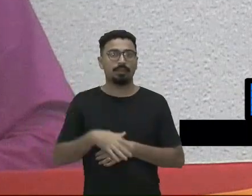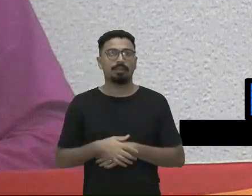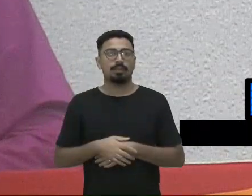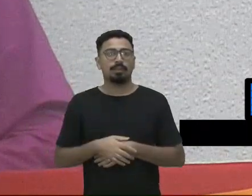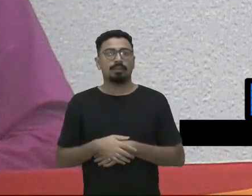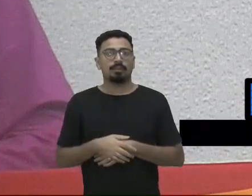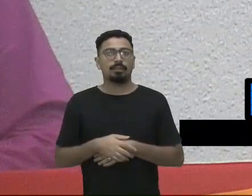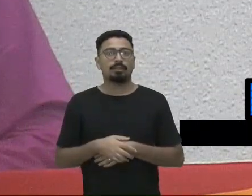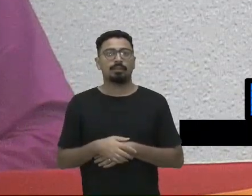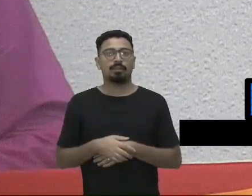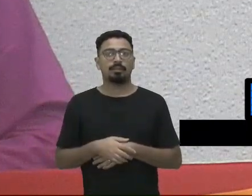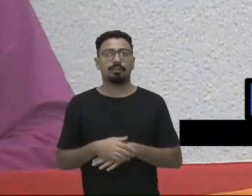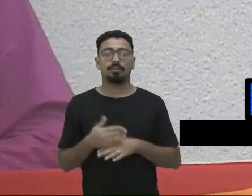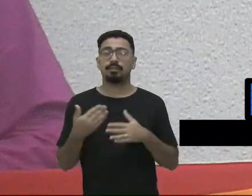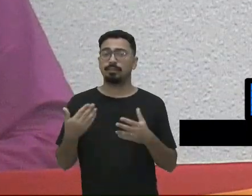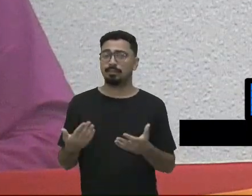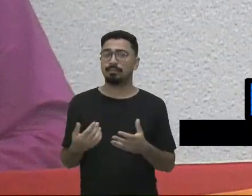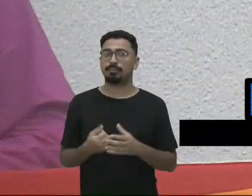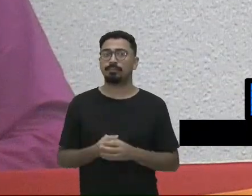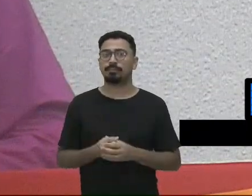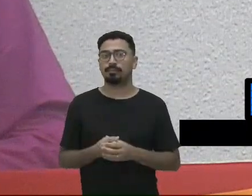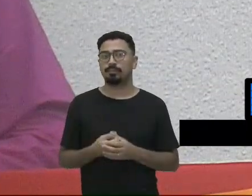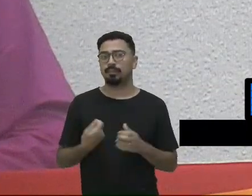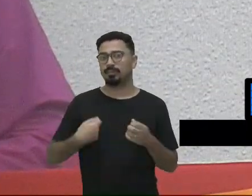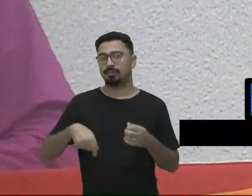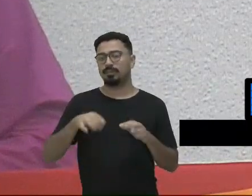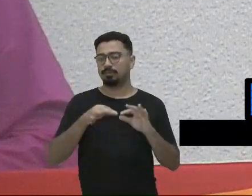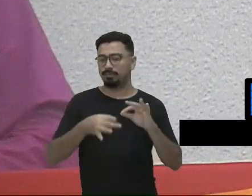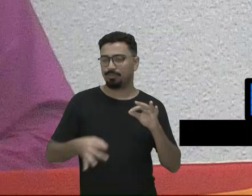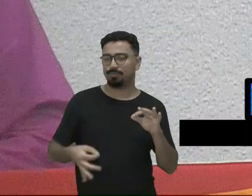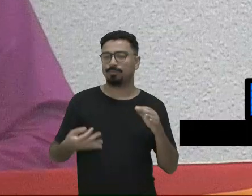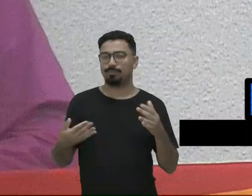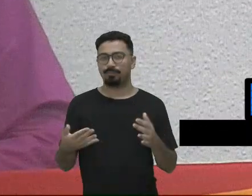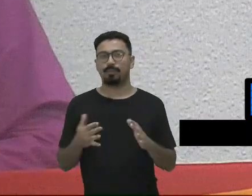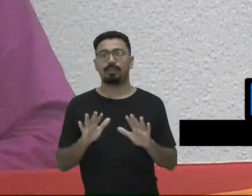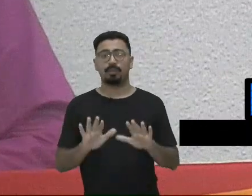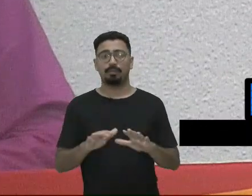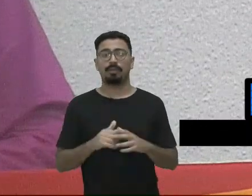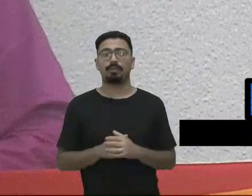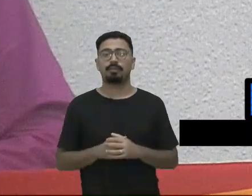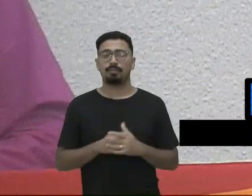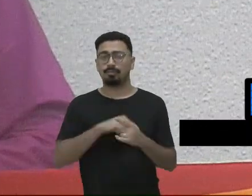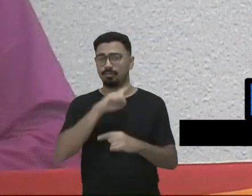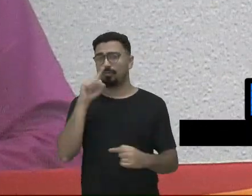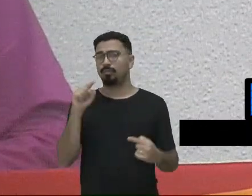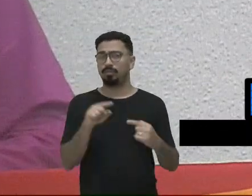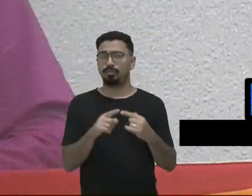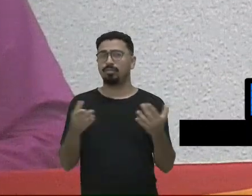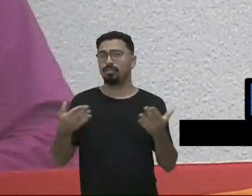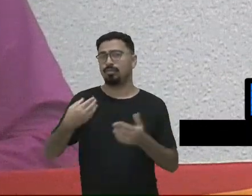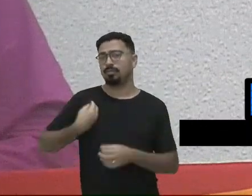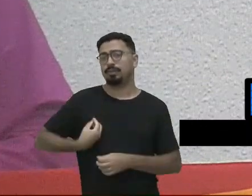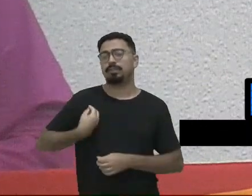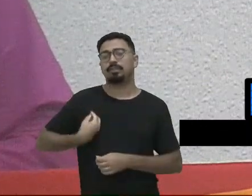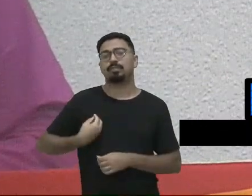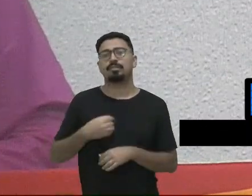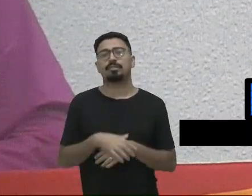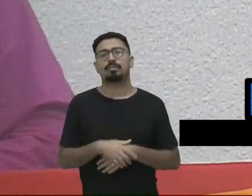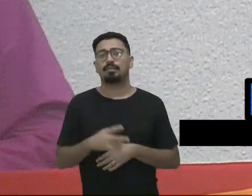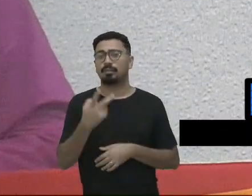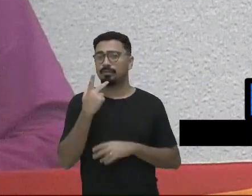E, basicamente, eu não vou estender muito a minha fala, mas o objetivo de eu estar aqui hoje é